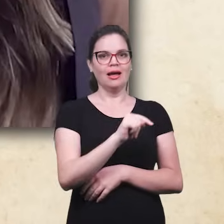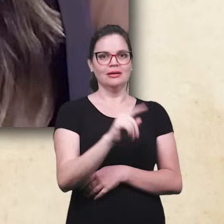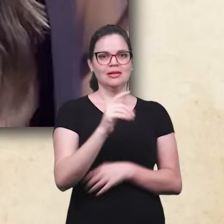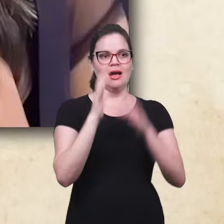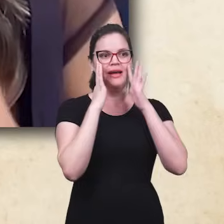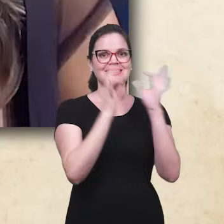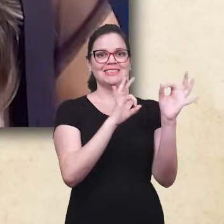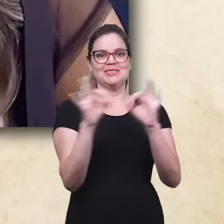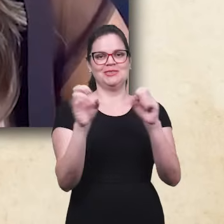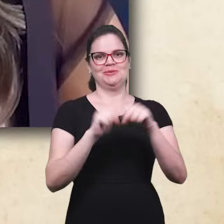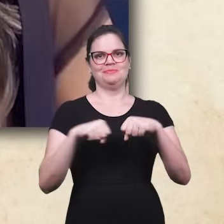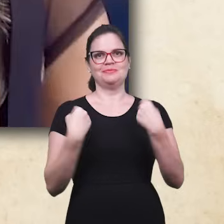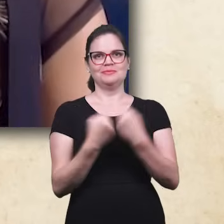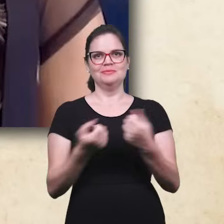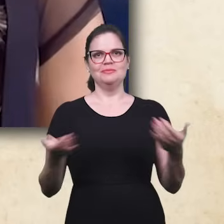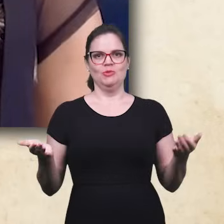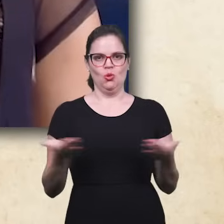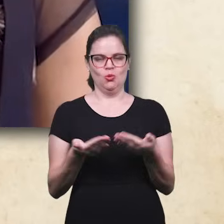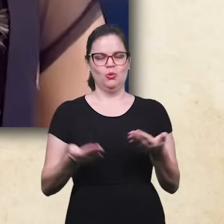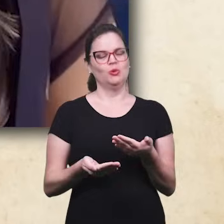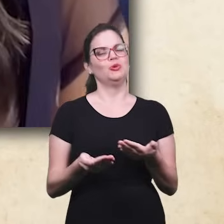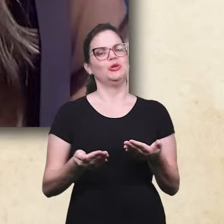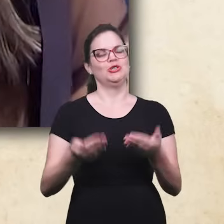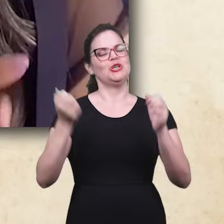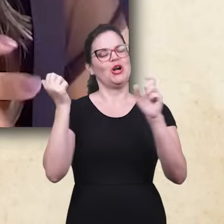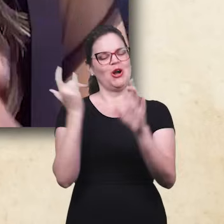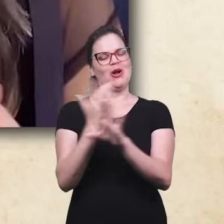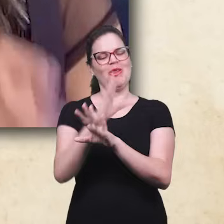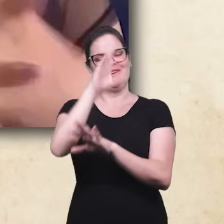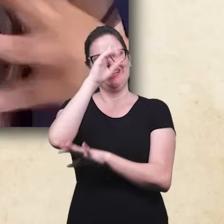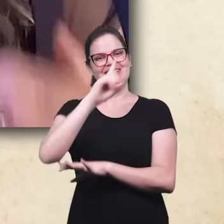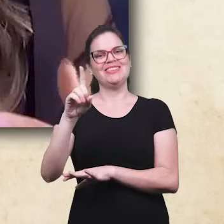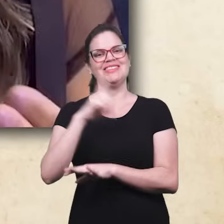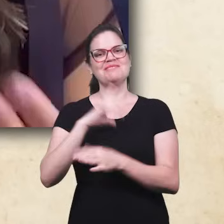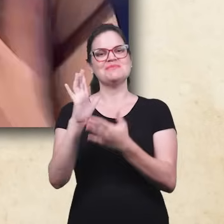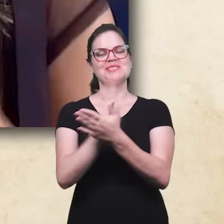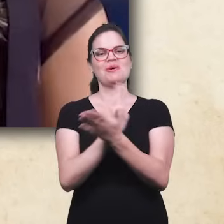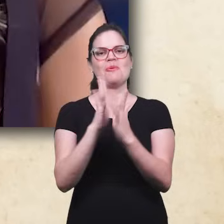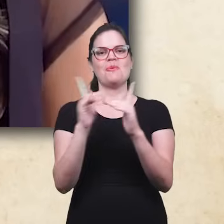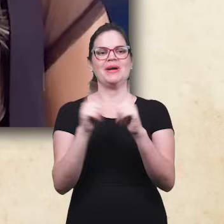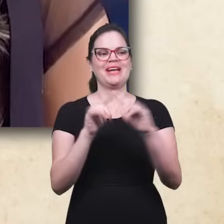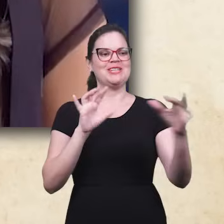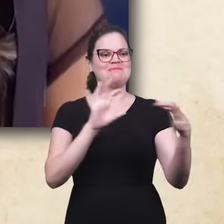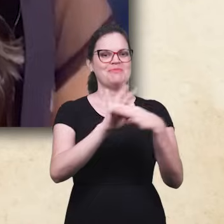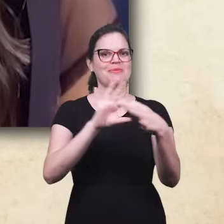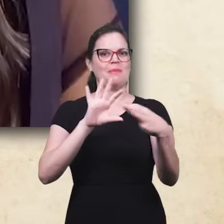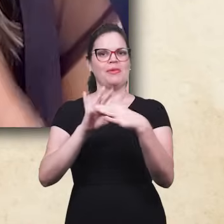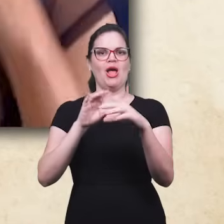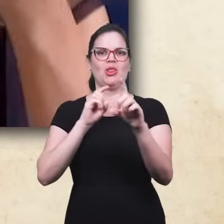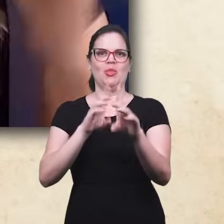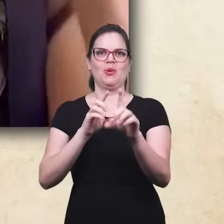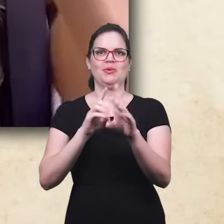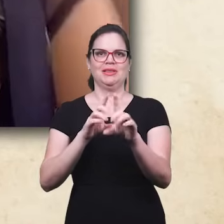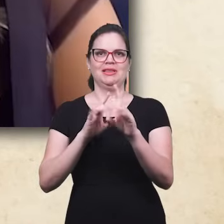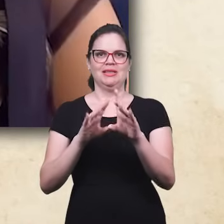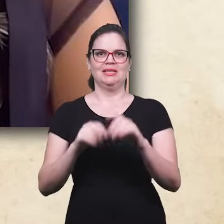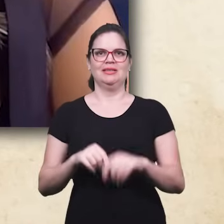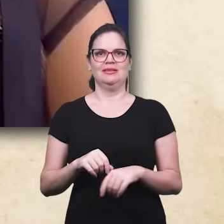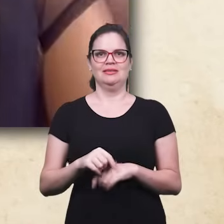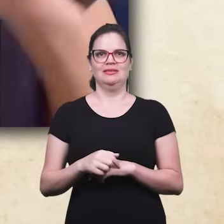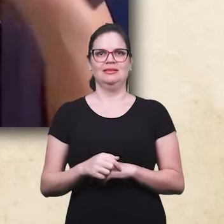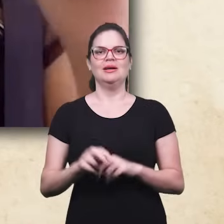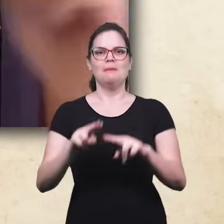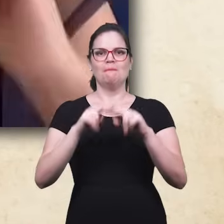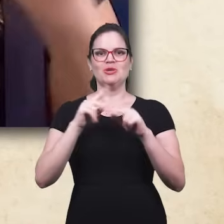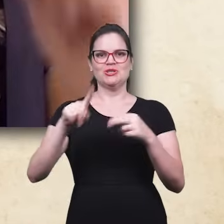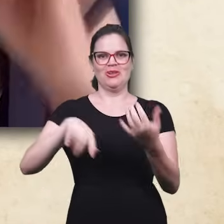Senhor, hoje, algumas igrejas lá são ligadas à nossa doutrina, e por isso Guiné-Bissau está